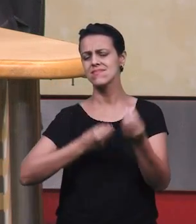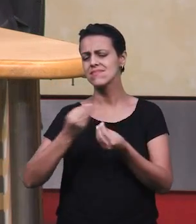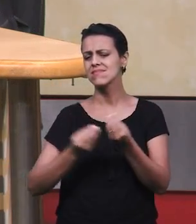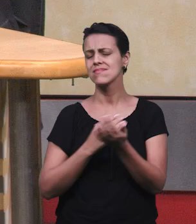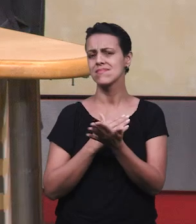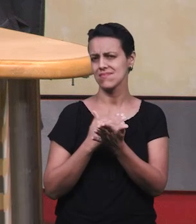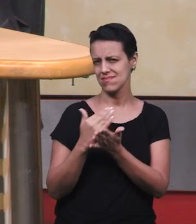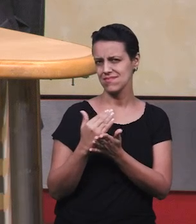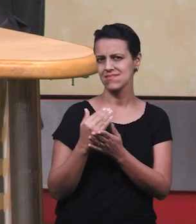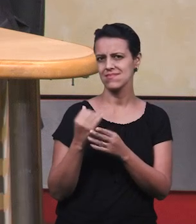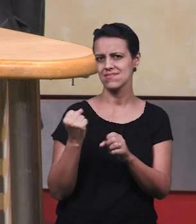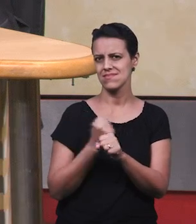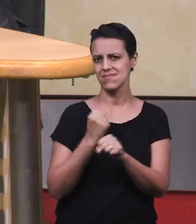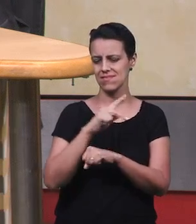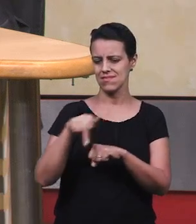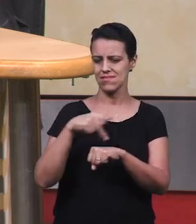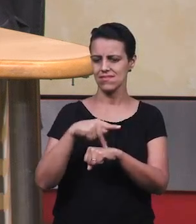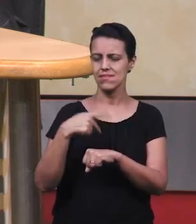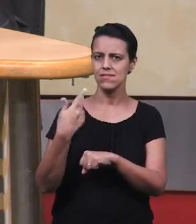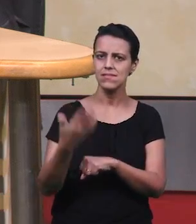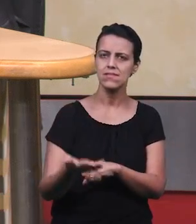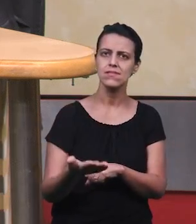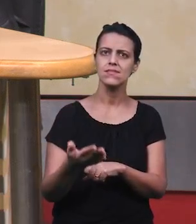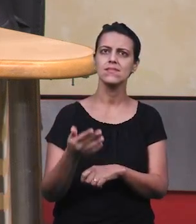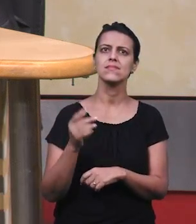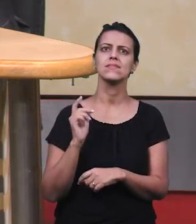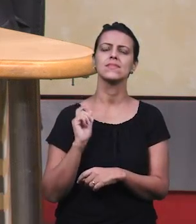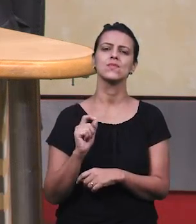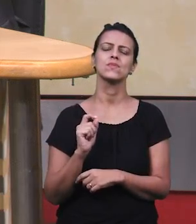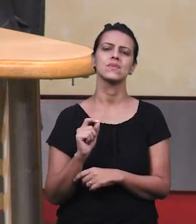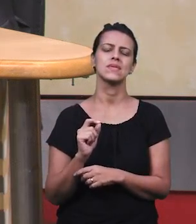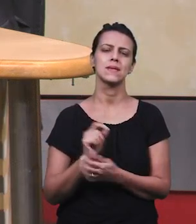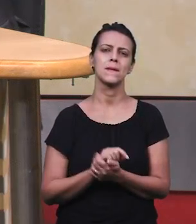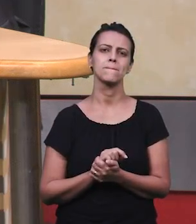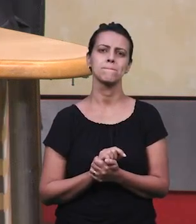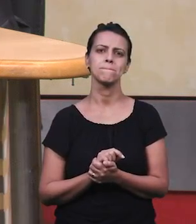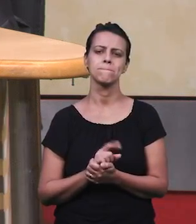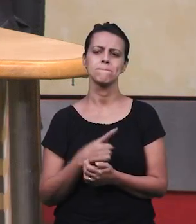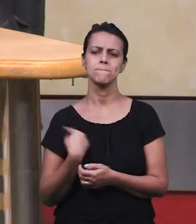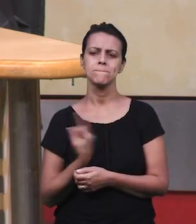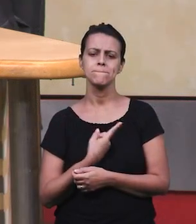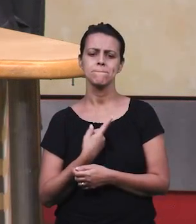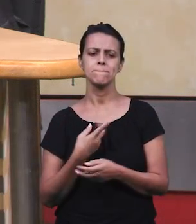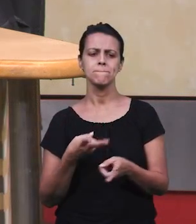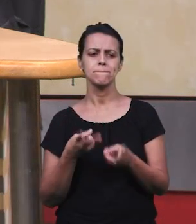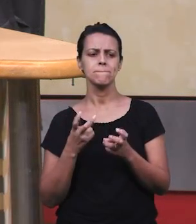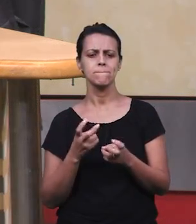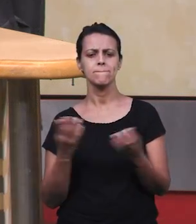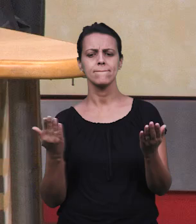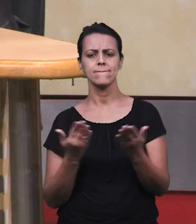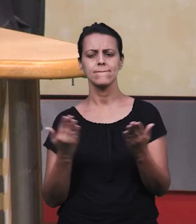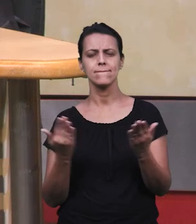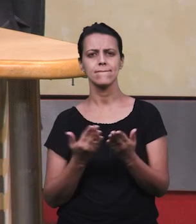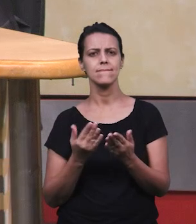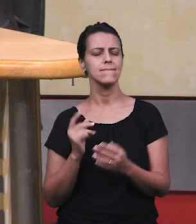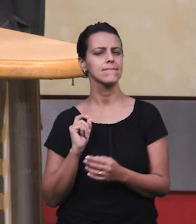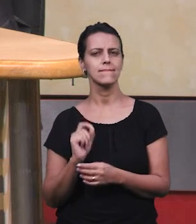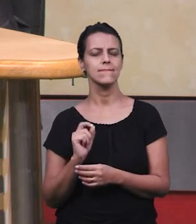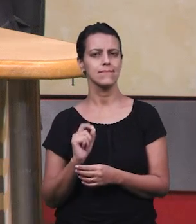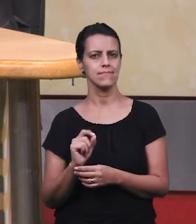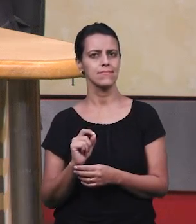início da obra no exterior, e o que nós vemos hoje é isso que o senhor